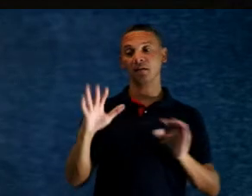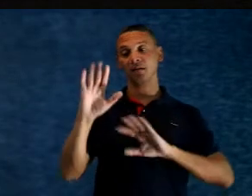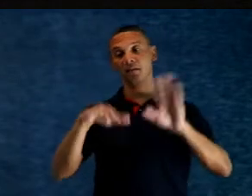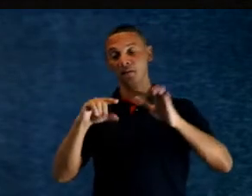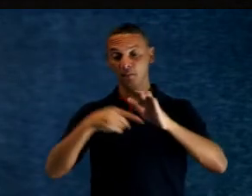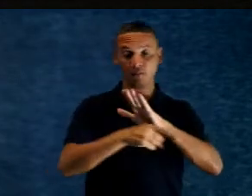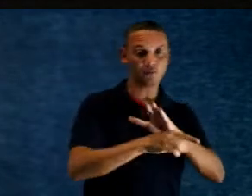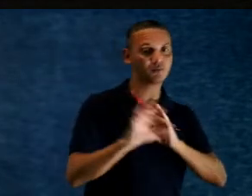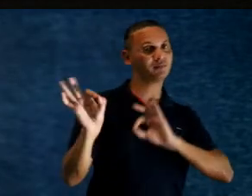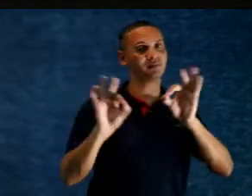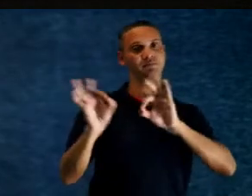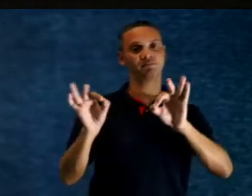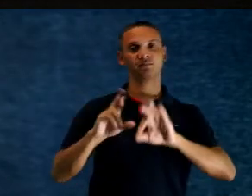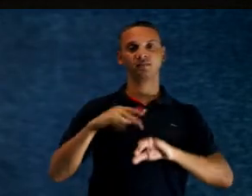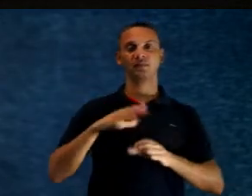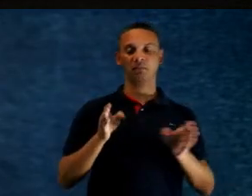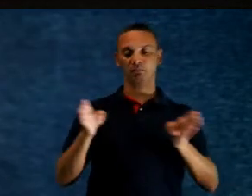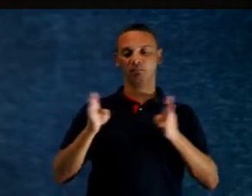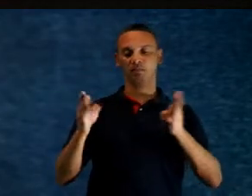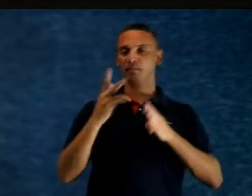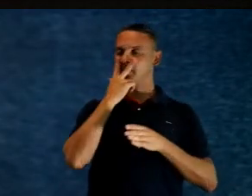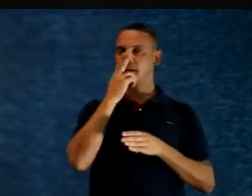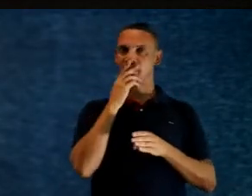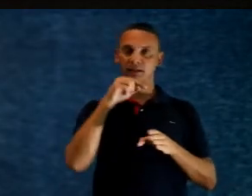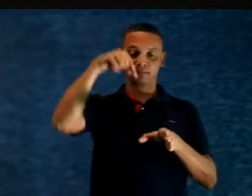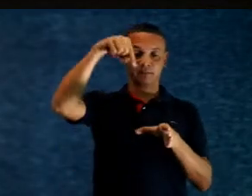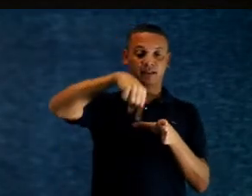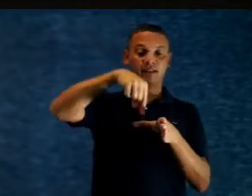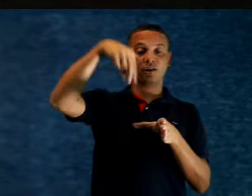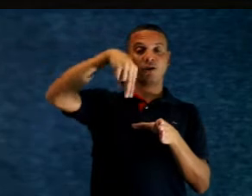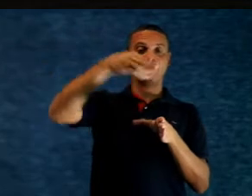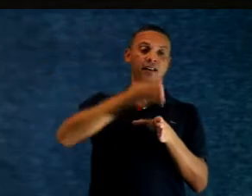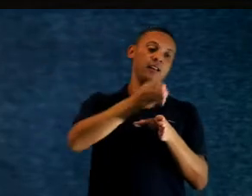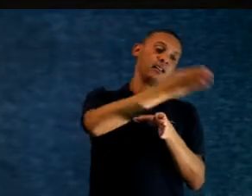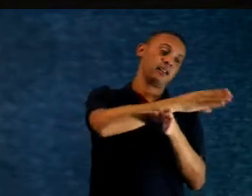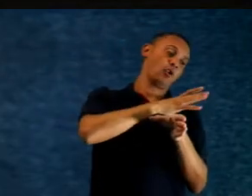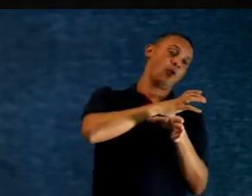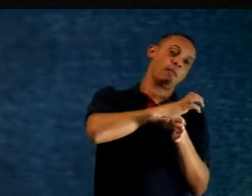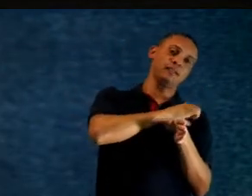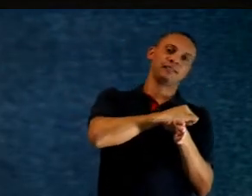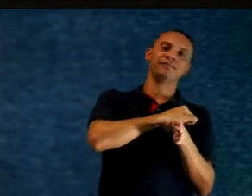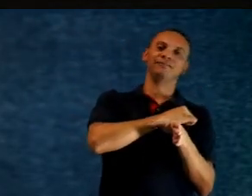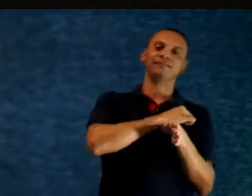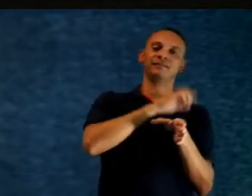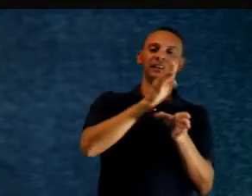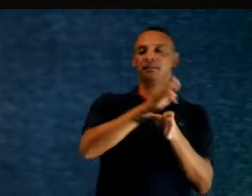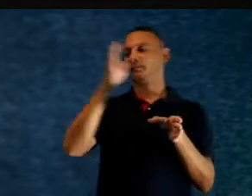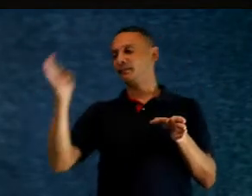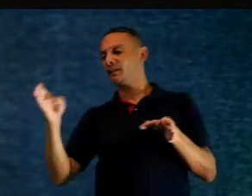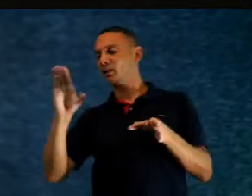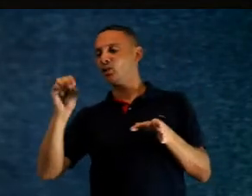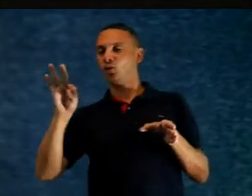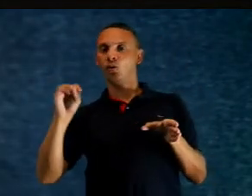gênero intermediário, né, entre o conto e o romance. E eu escolhi para vocês um capítulo, que é o capítulo